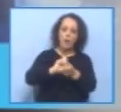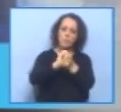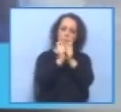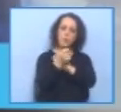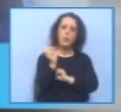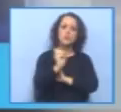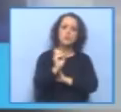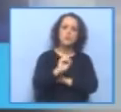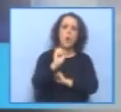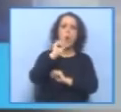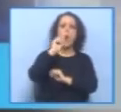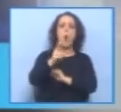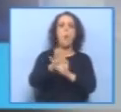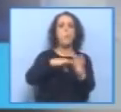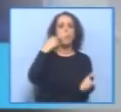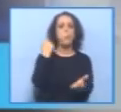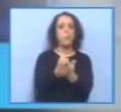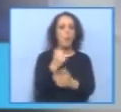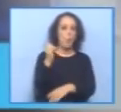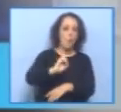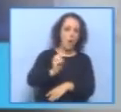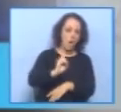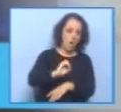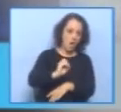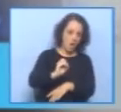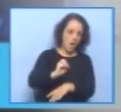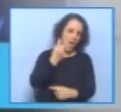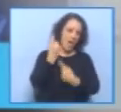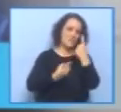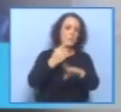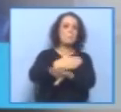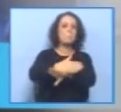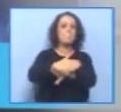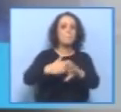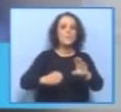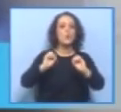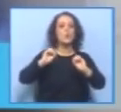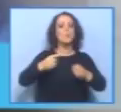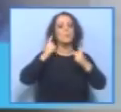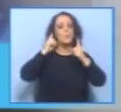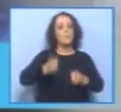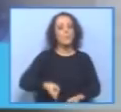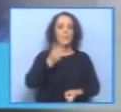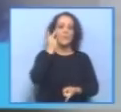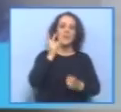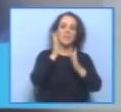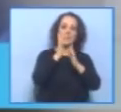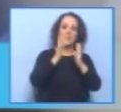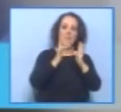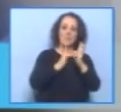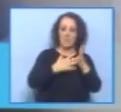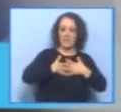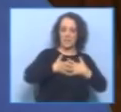não têm uma iniciação completa, portanto, muitas vezes incompleta uma iniciação cristã. Portanto, faz falta